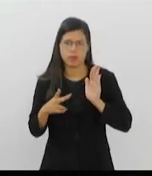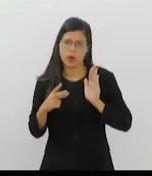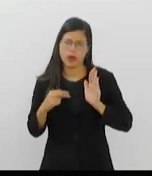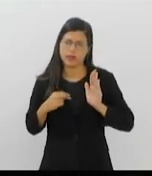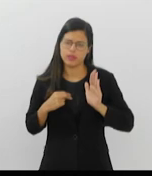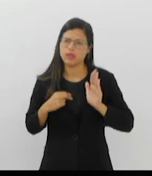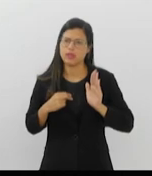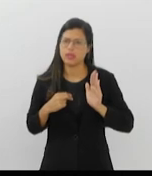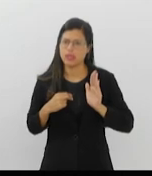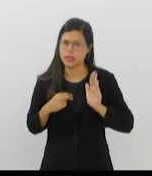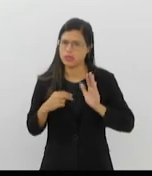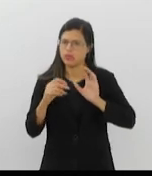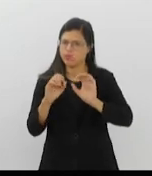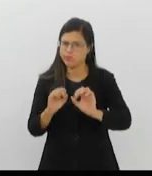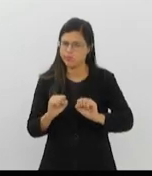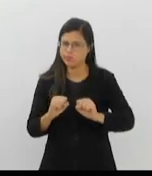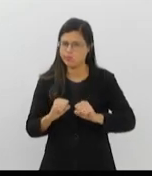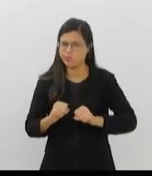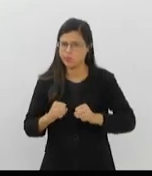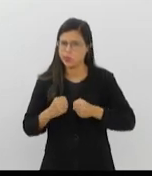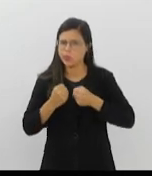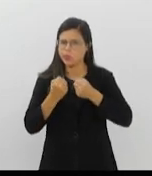uma intensa